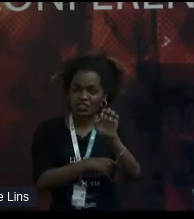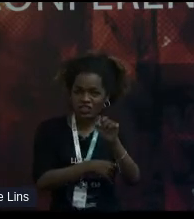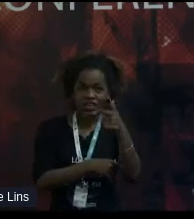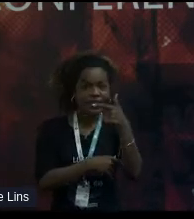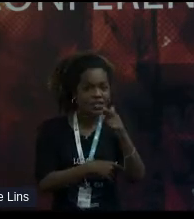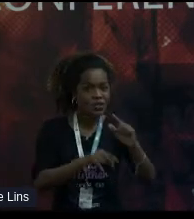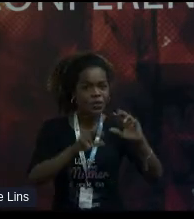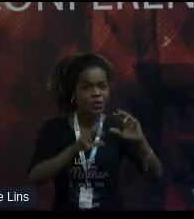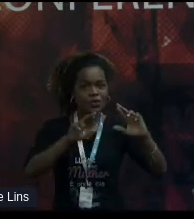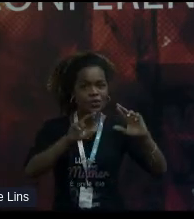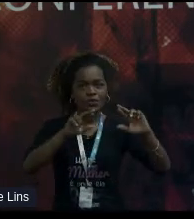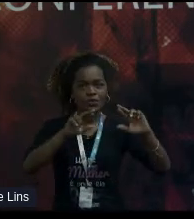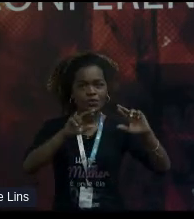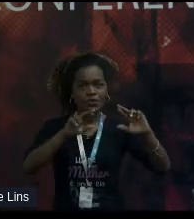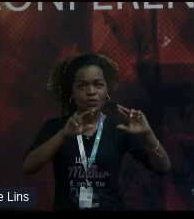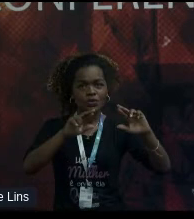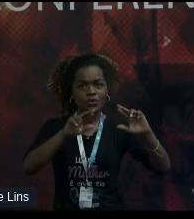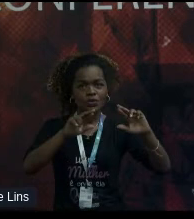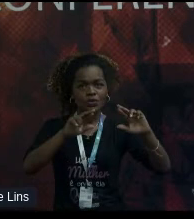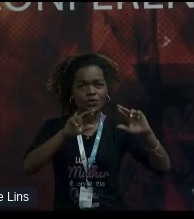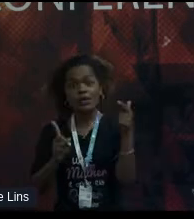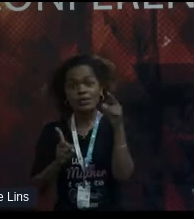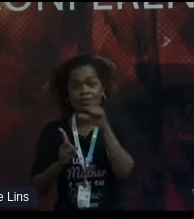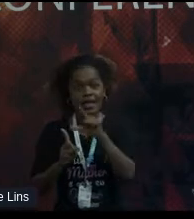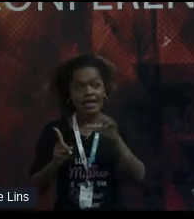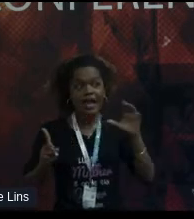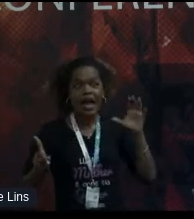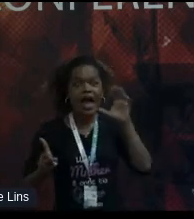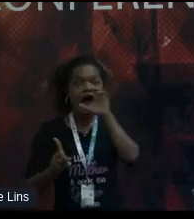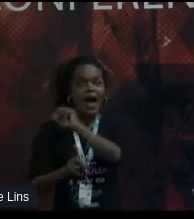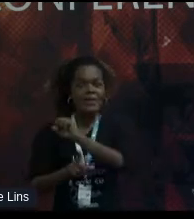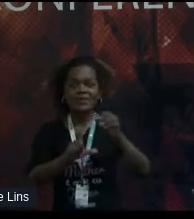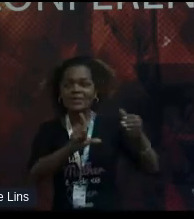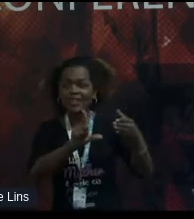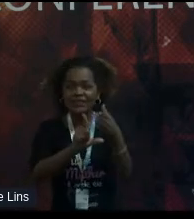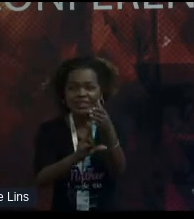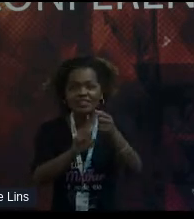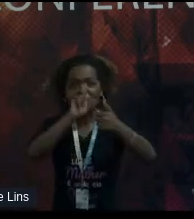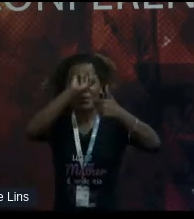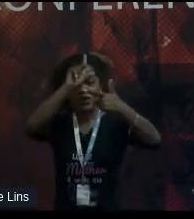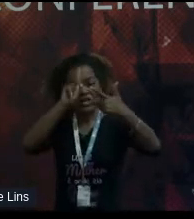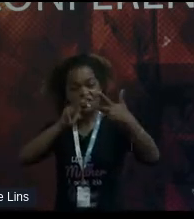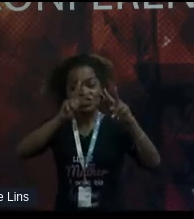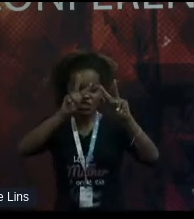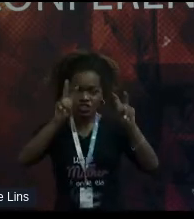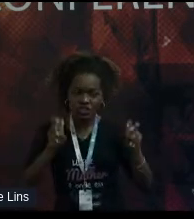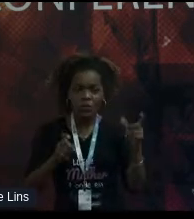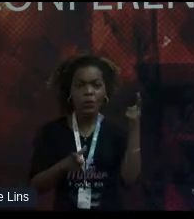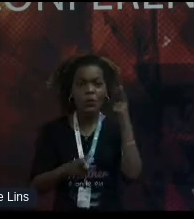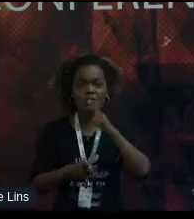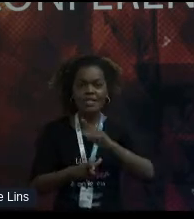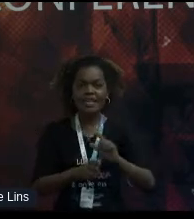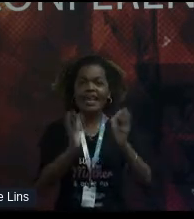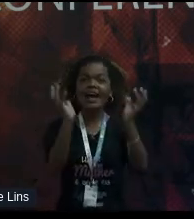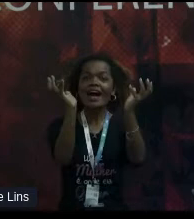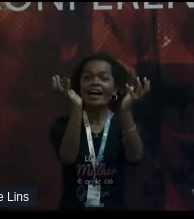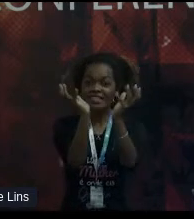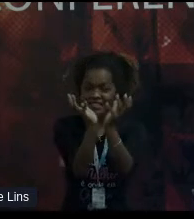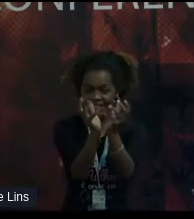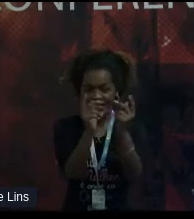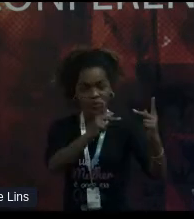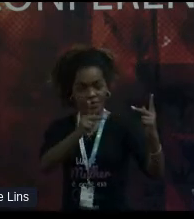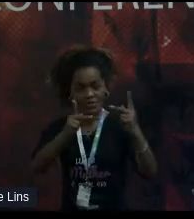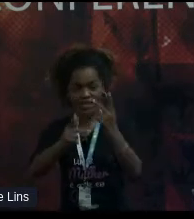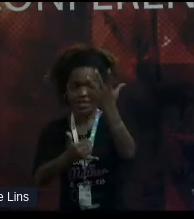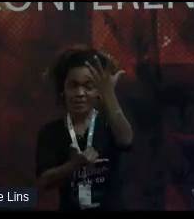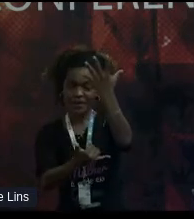Windows, e aí ele consegue ali rapidamente navegando por títulos, chegar na seção em que está disponível os links para download, e